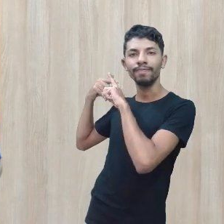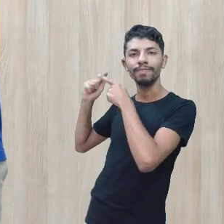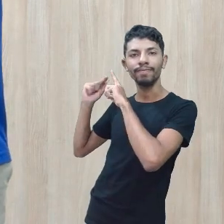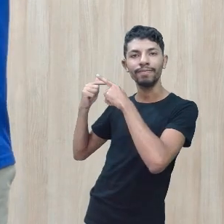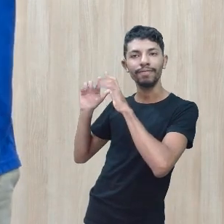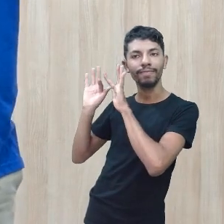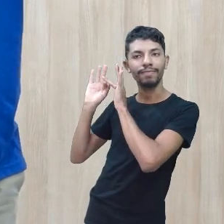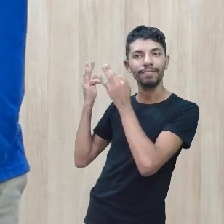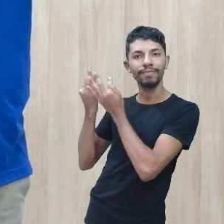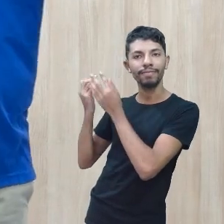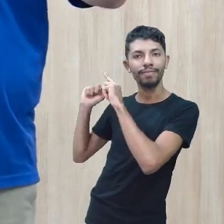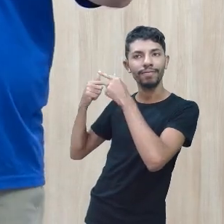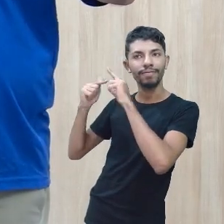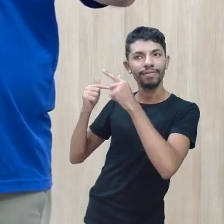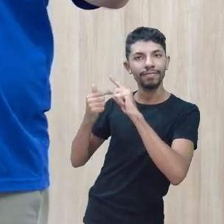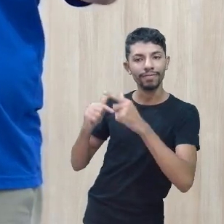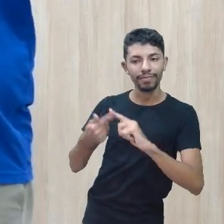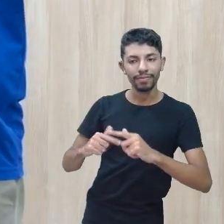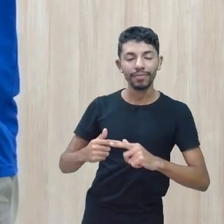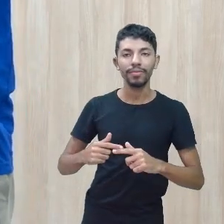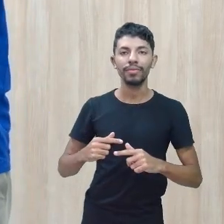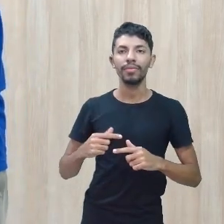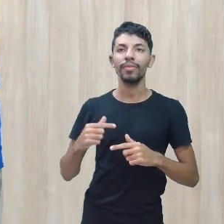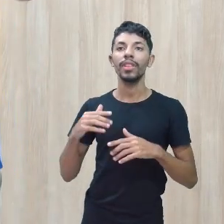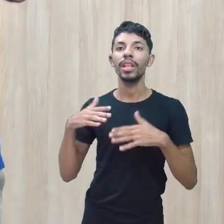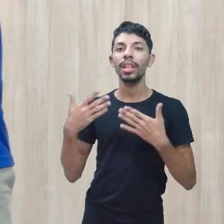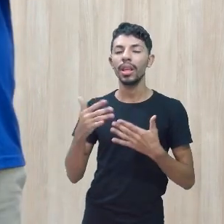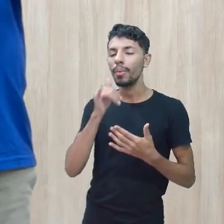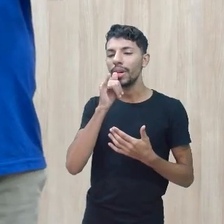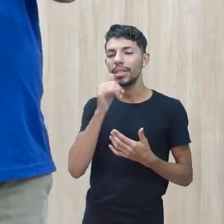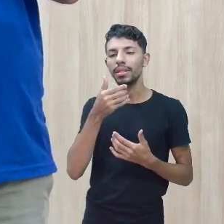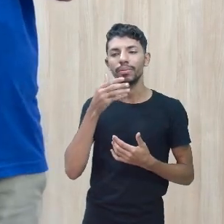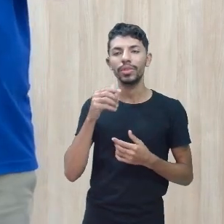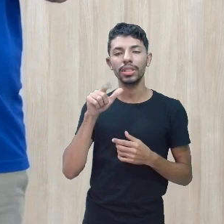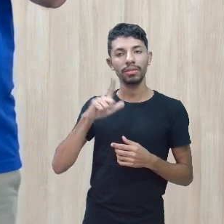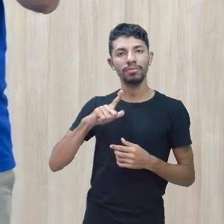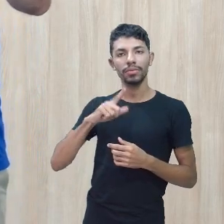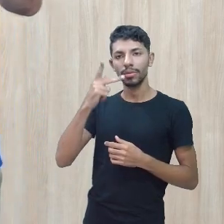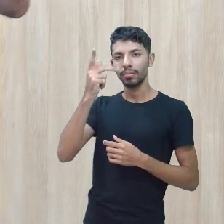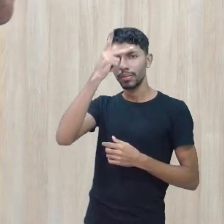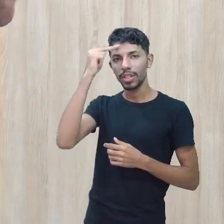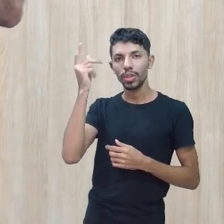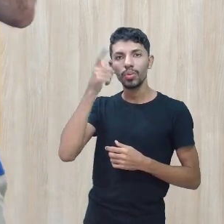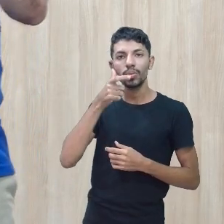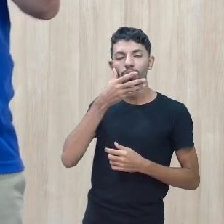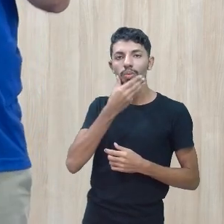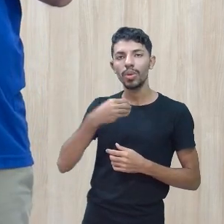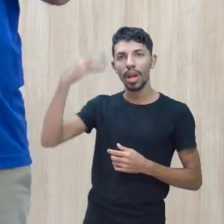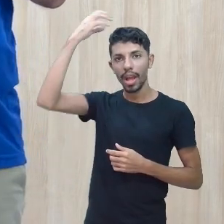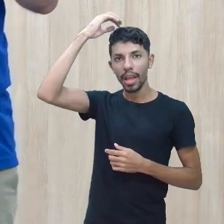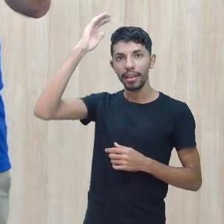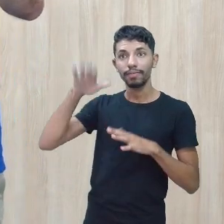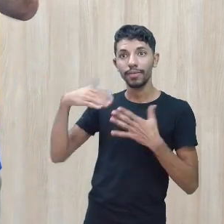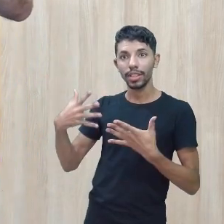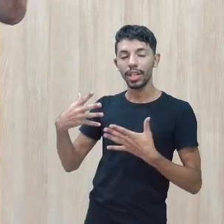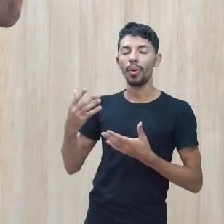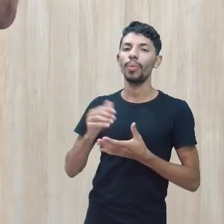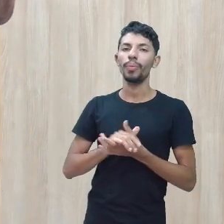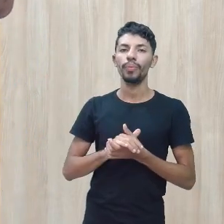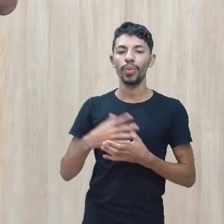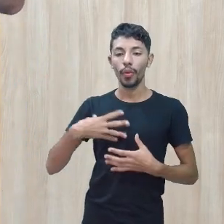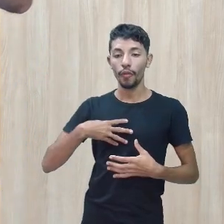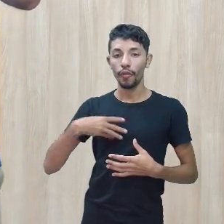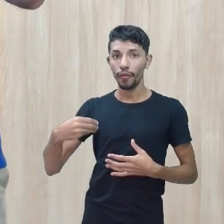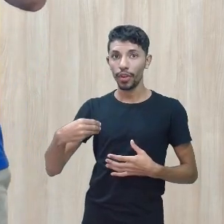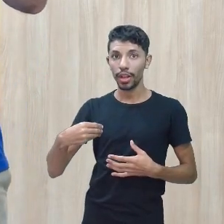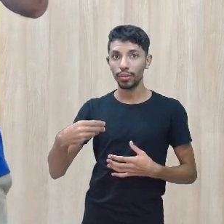você tem um rei, quando aquele rei morre, o seu filho primogênito, ou seja, o seu primeiro filho,